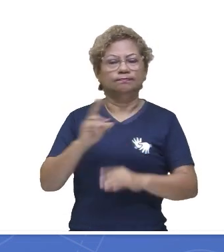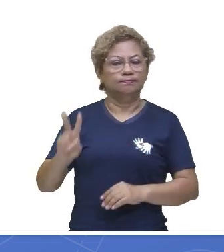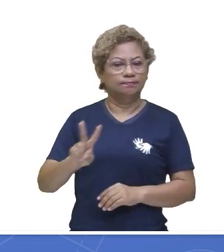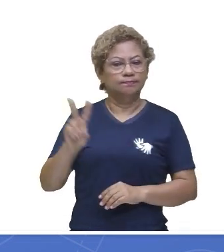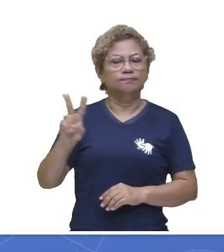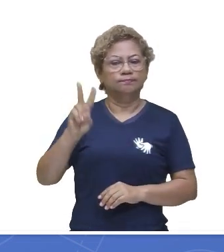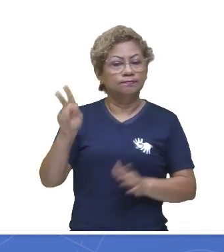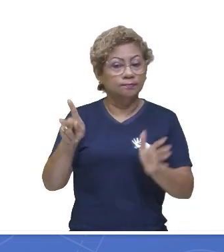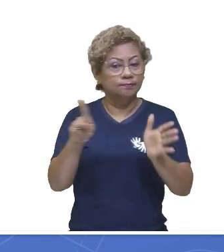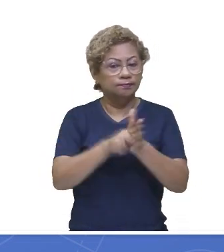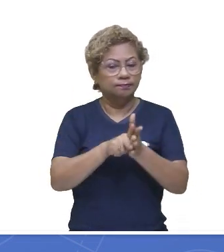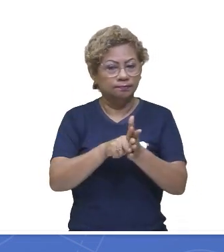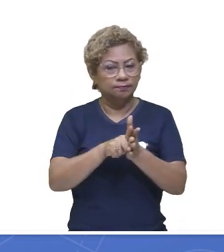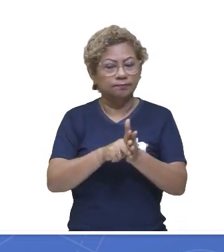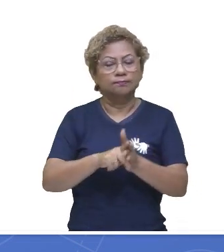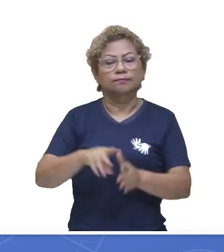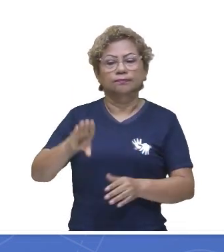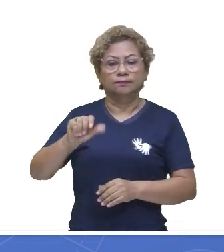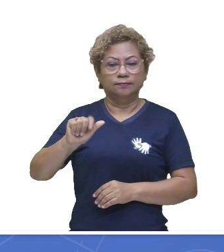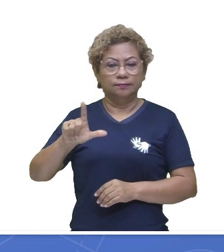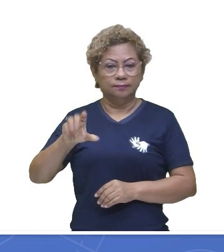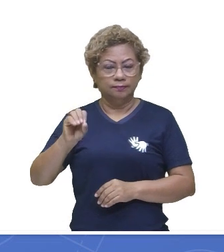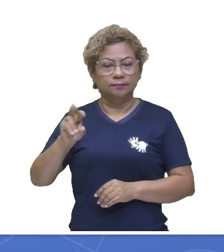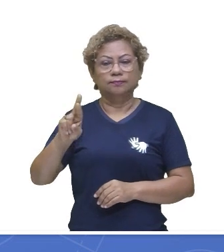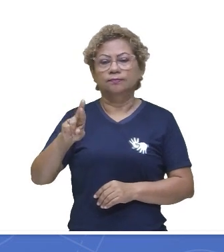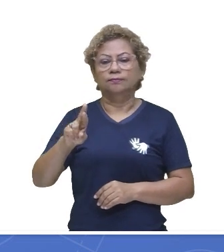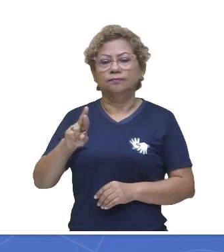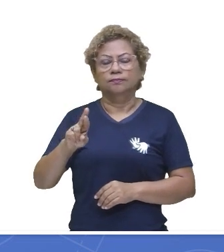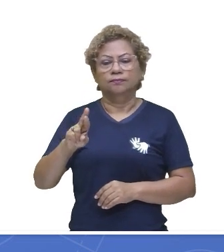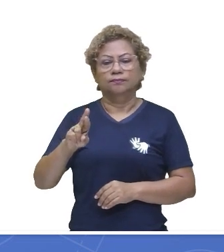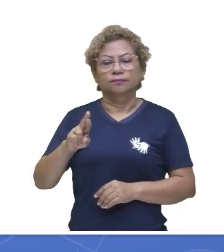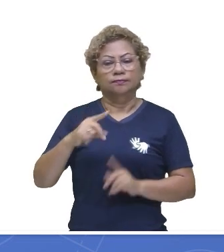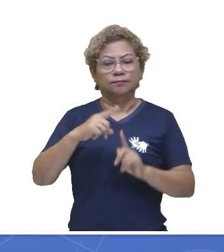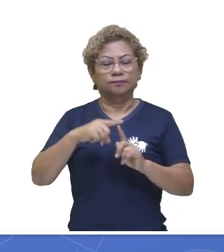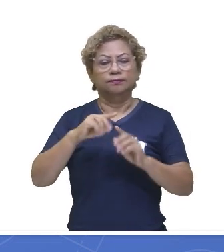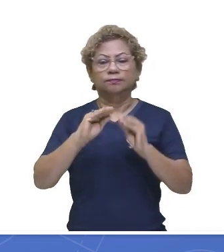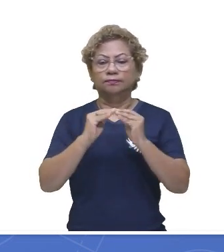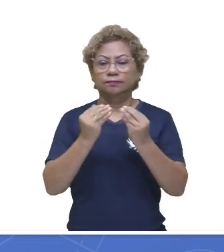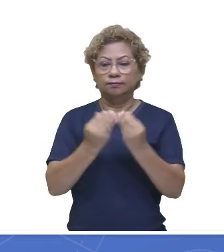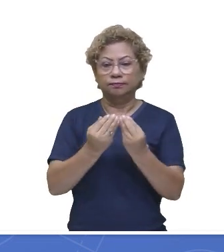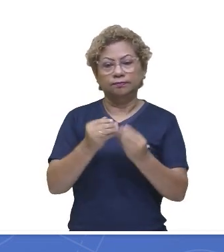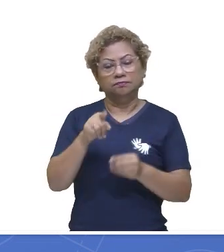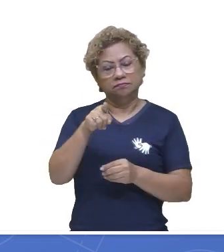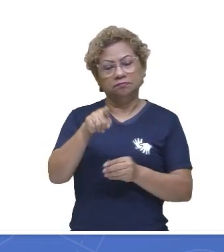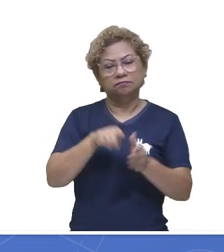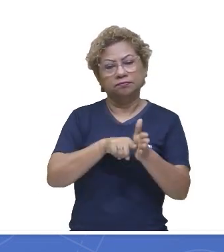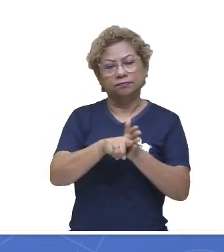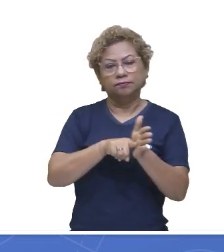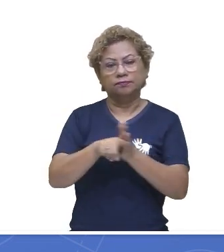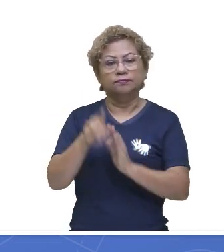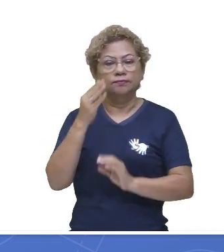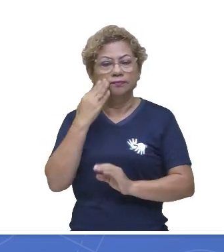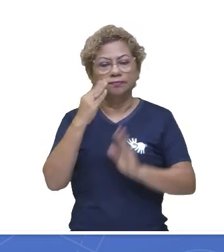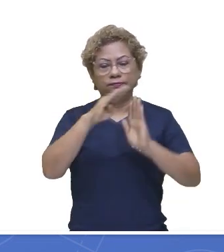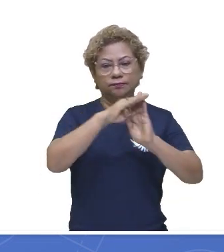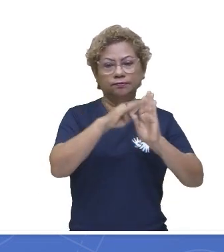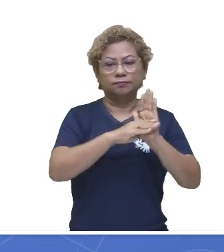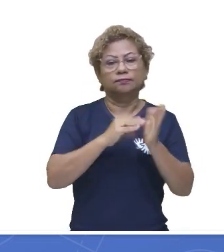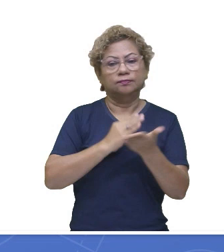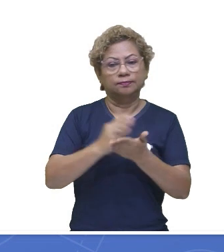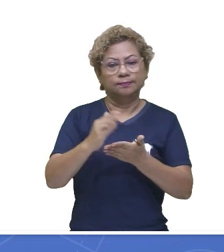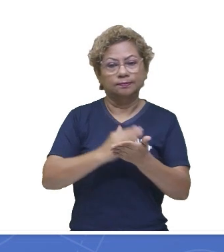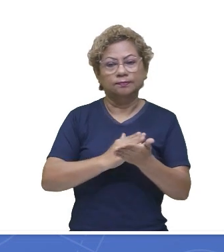calor específico sensível para qualquer substância que você quiser pesquisar, né? Aqui nós temos uma tabela mostrando